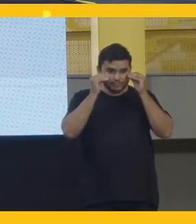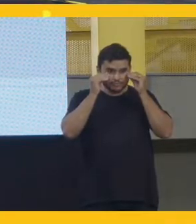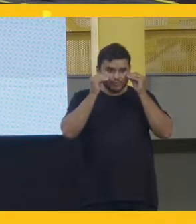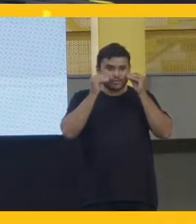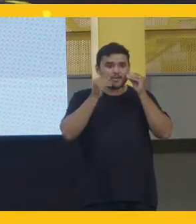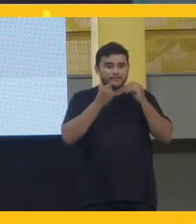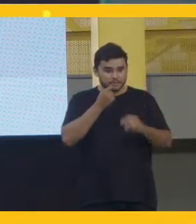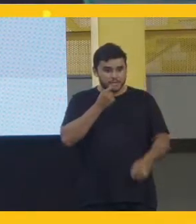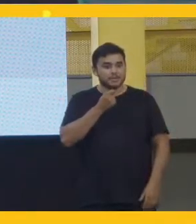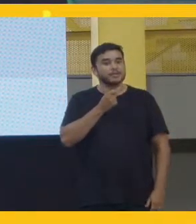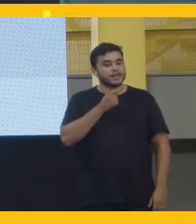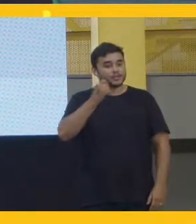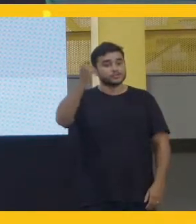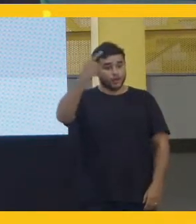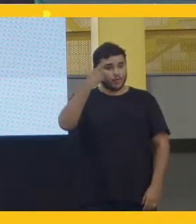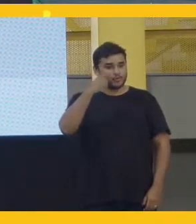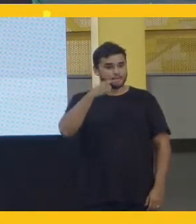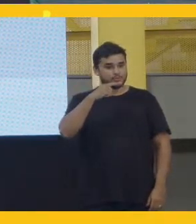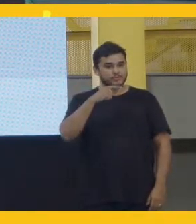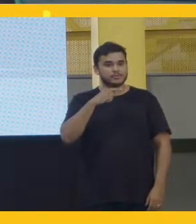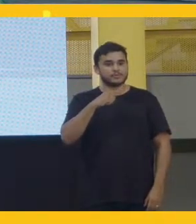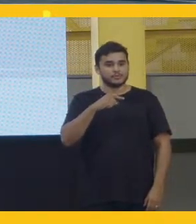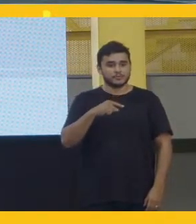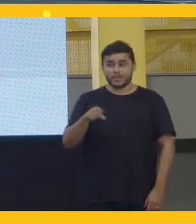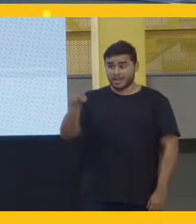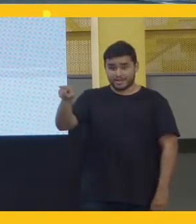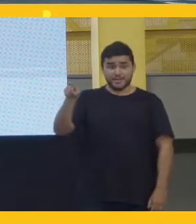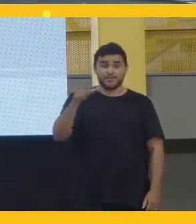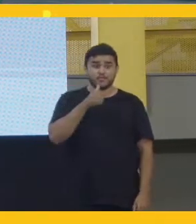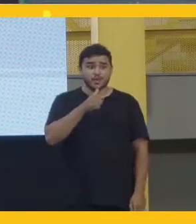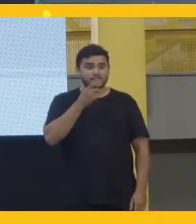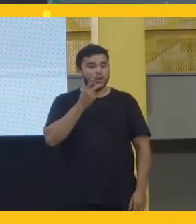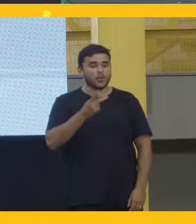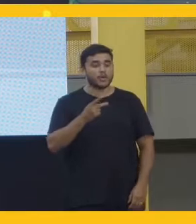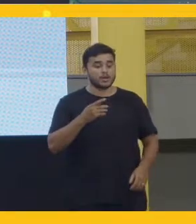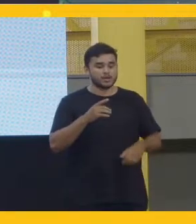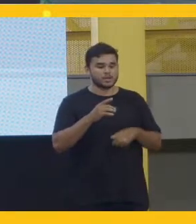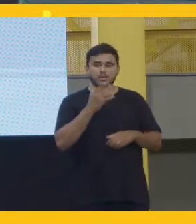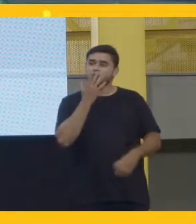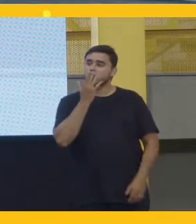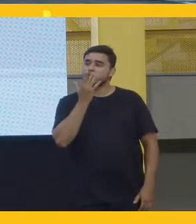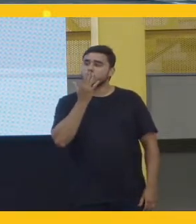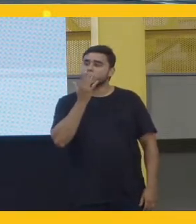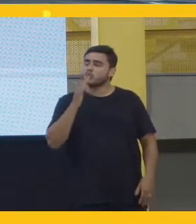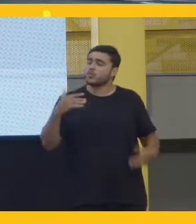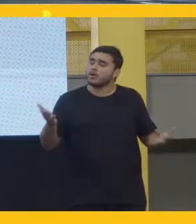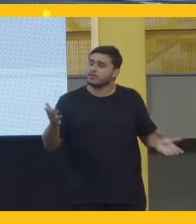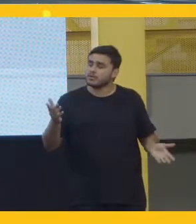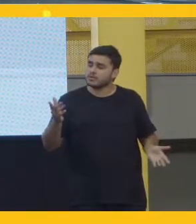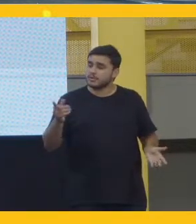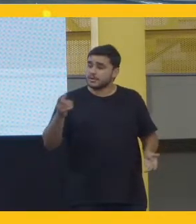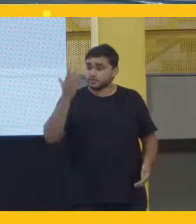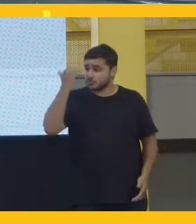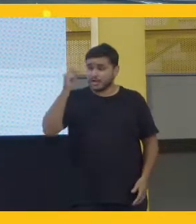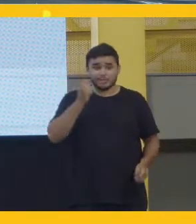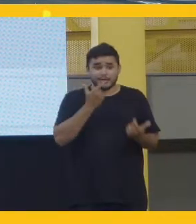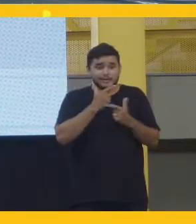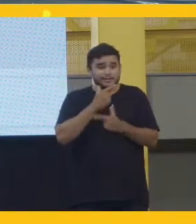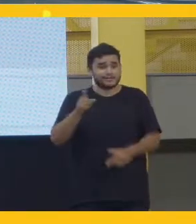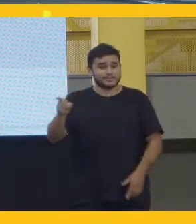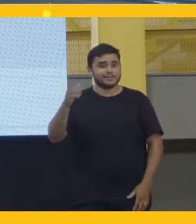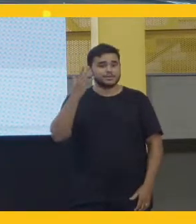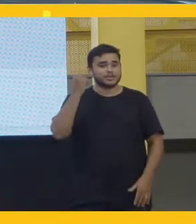Quando eu fecho o olho, tem um nome para essa... Mano, eu tô vendo preto. Tu enxerga o que aqui, bicho?